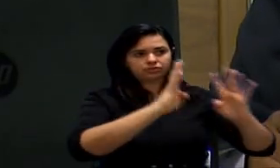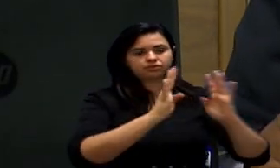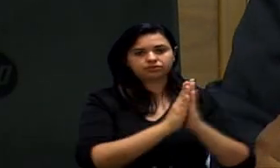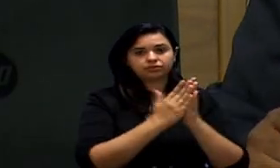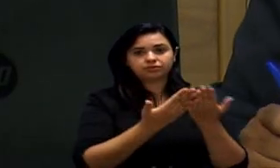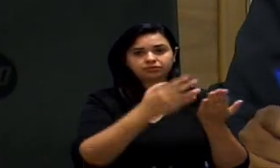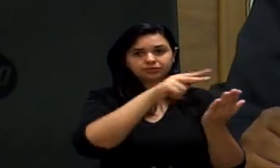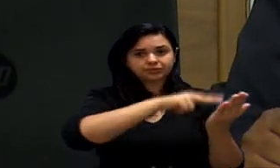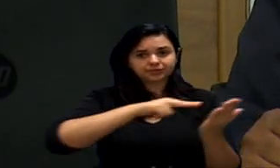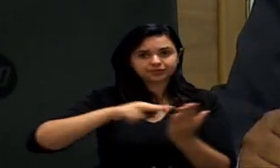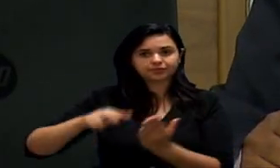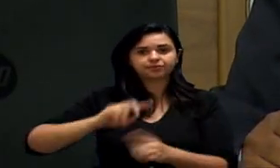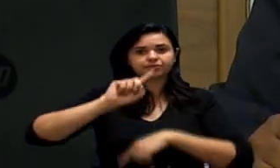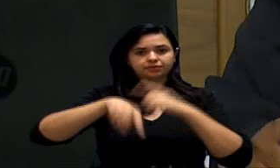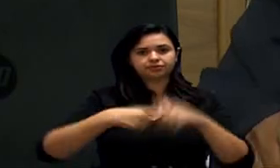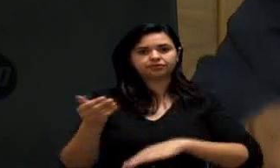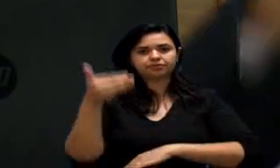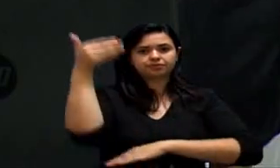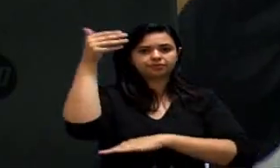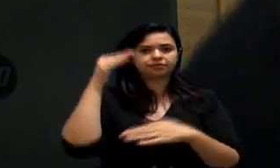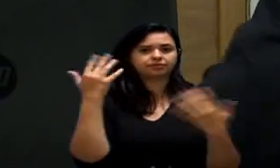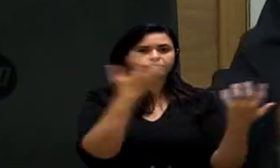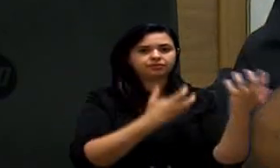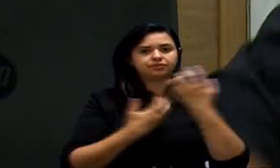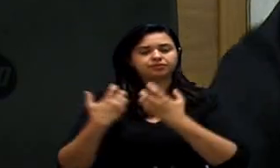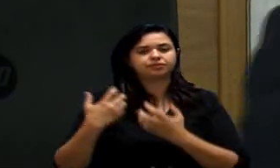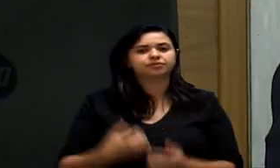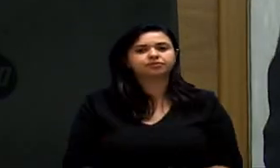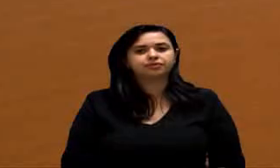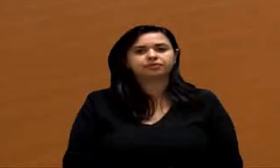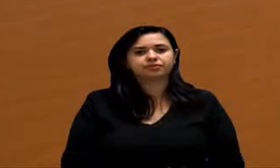em seguida o hino nacional.